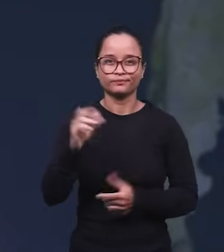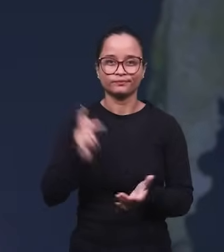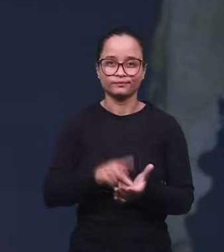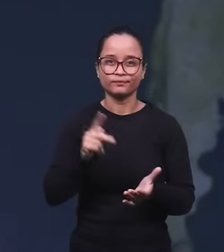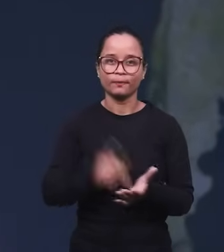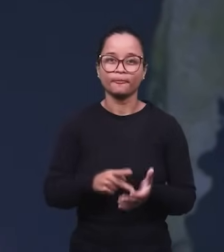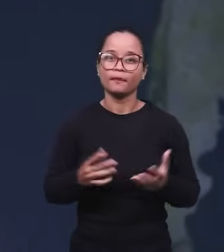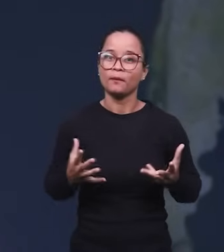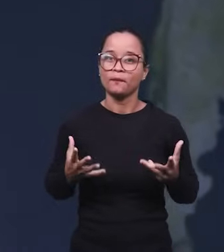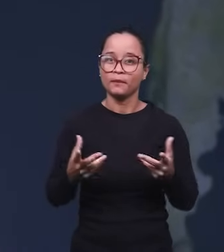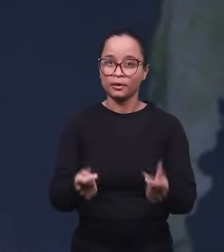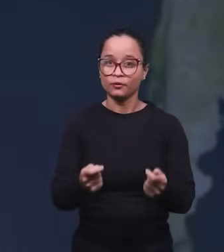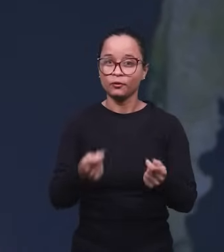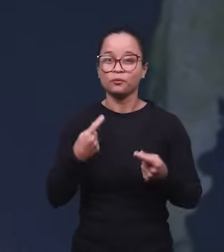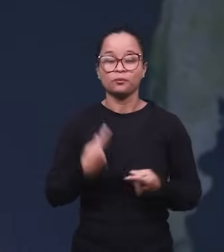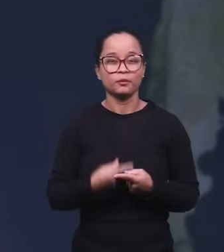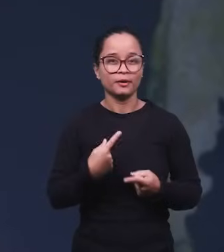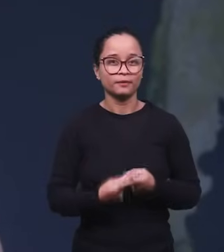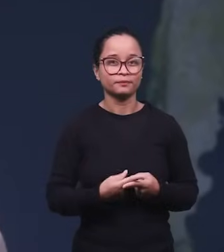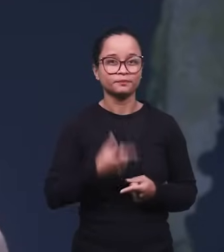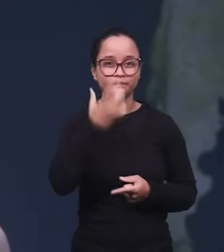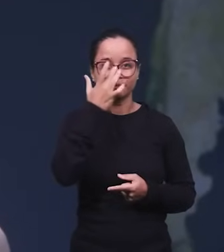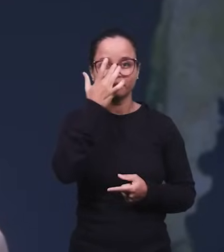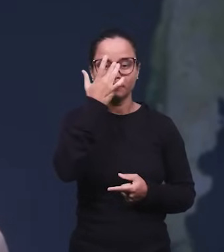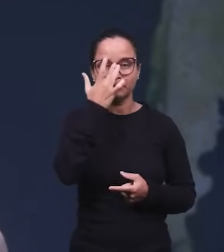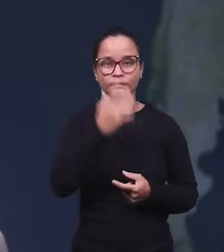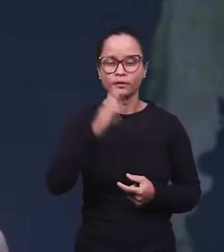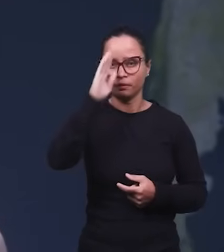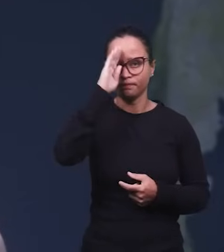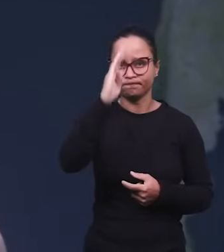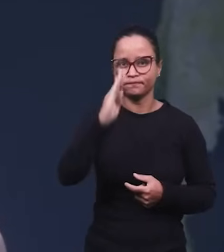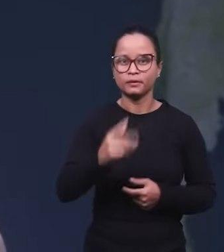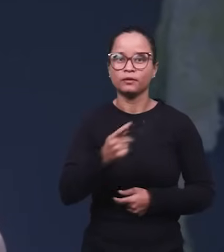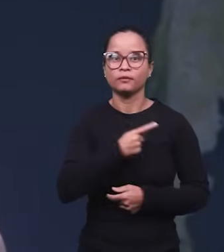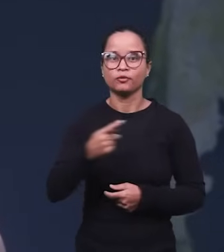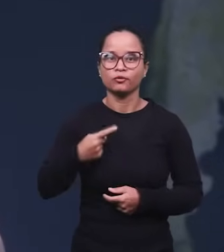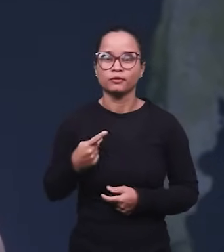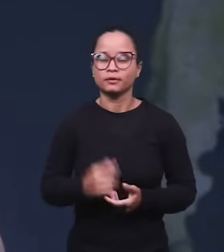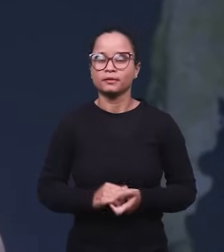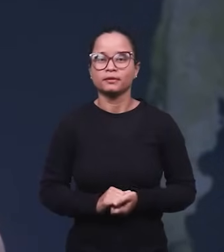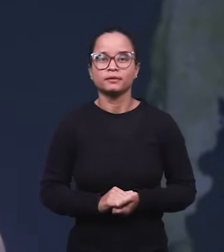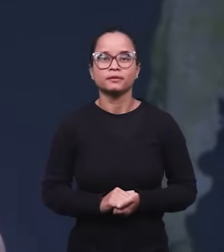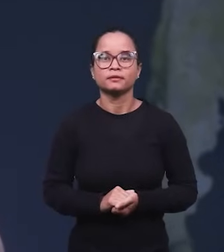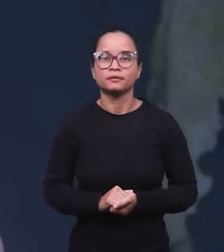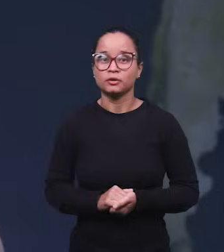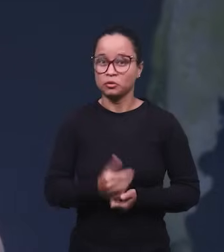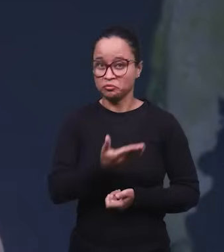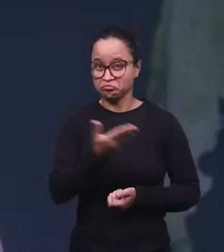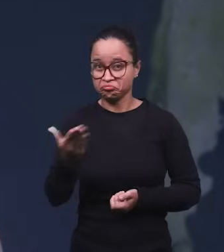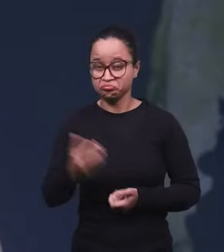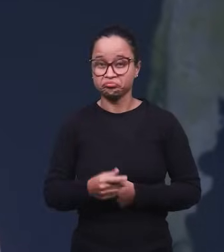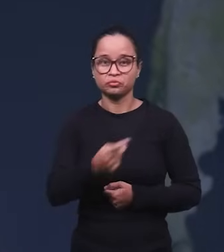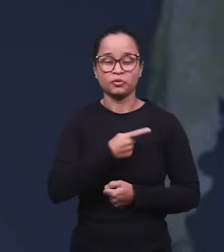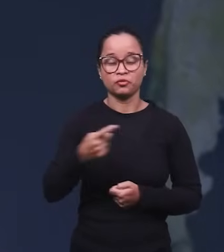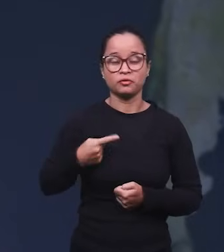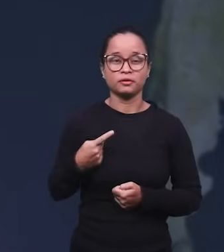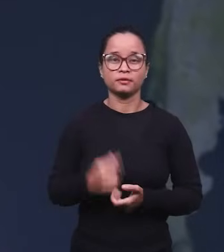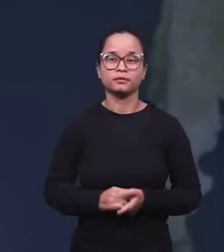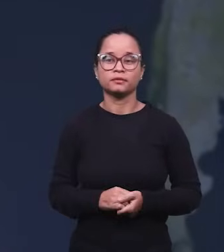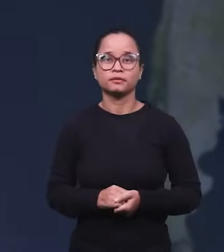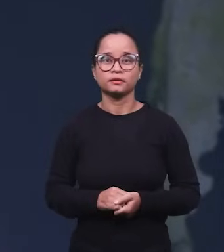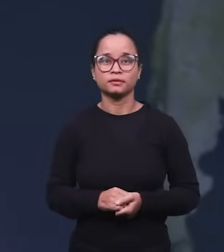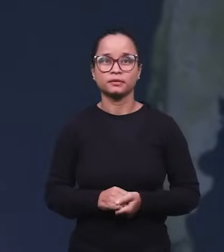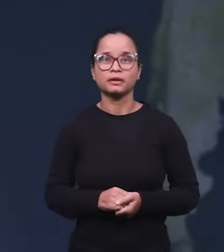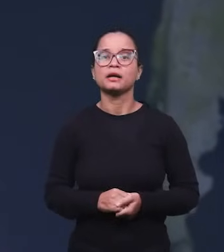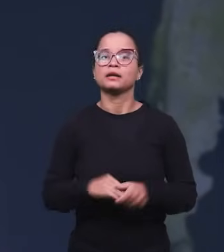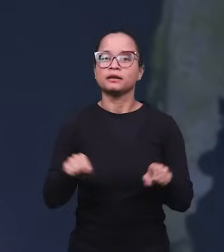né? E é maravilhoso porque nós, principalmente pastores, né, como o senhor, os